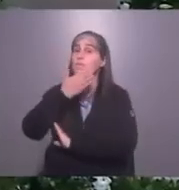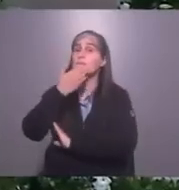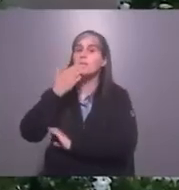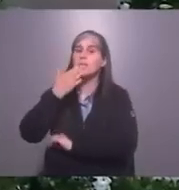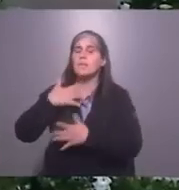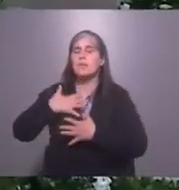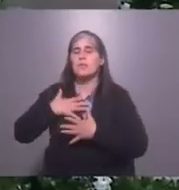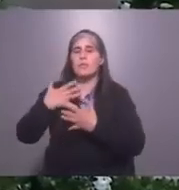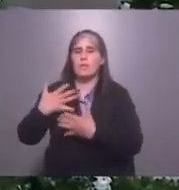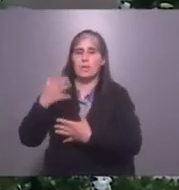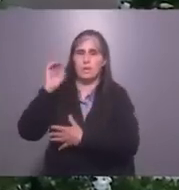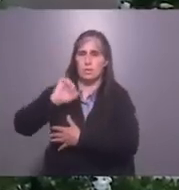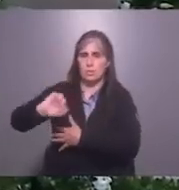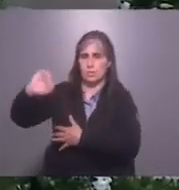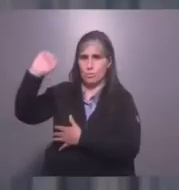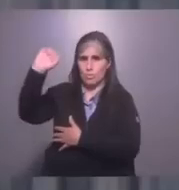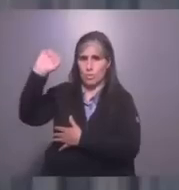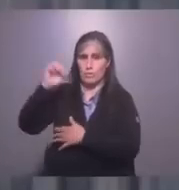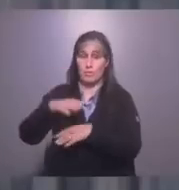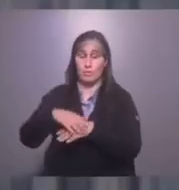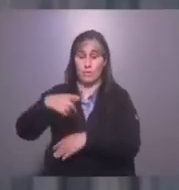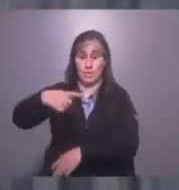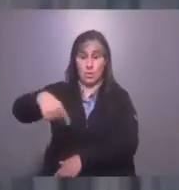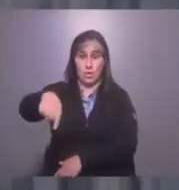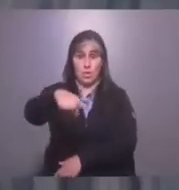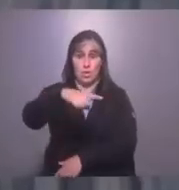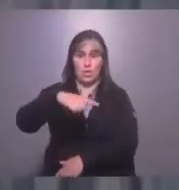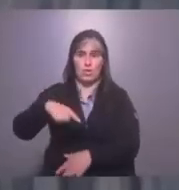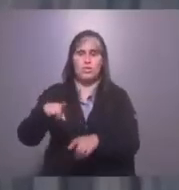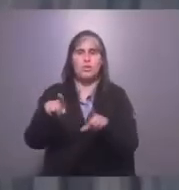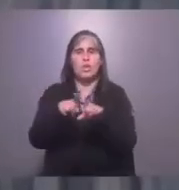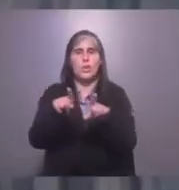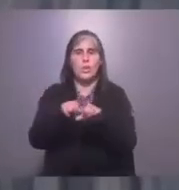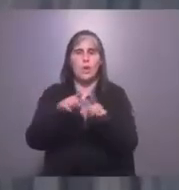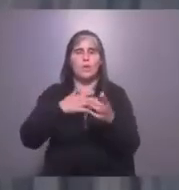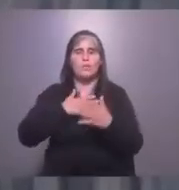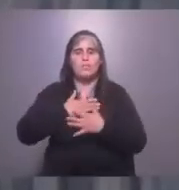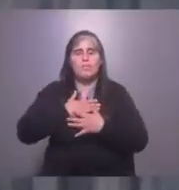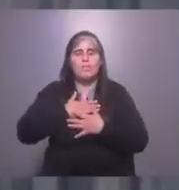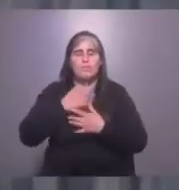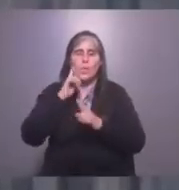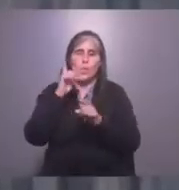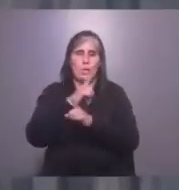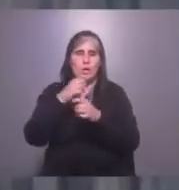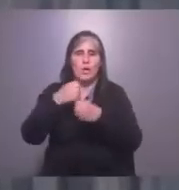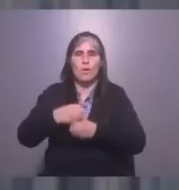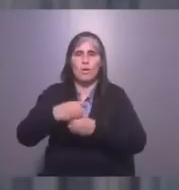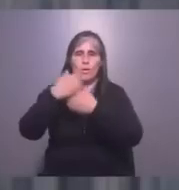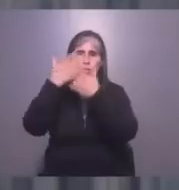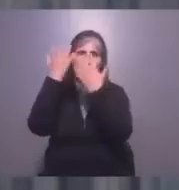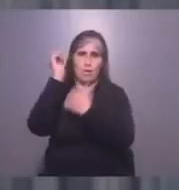sua vontade, para sermos um hino de louvor da sua glória.